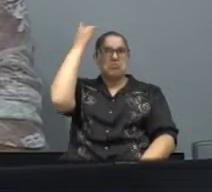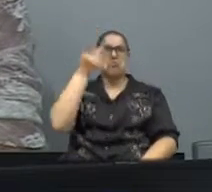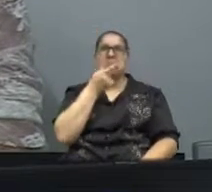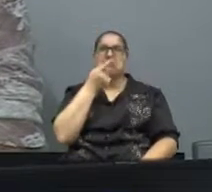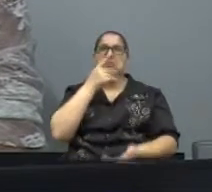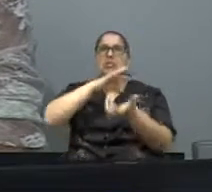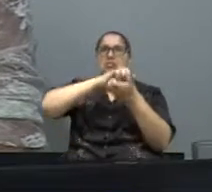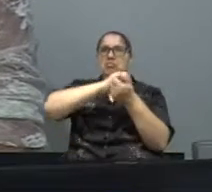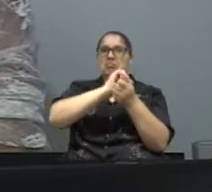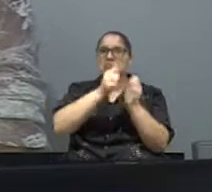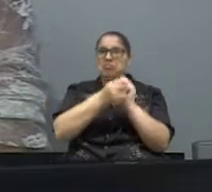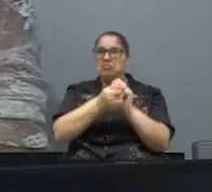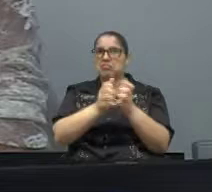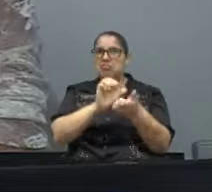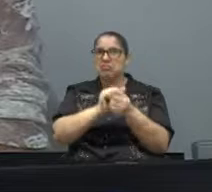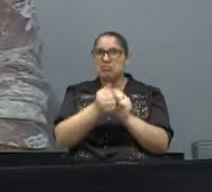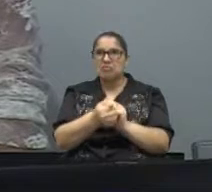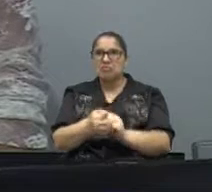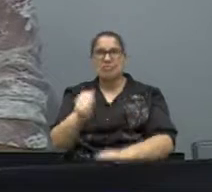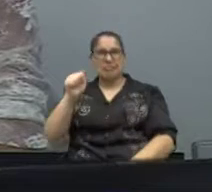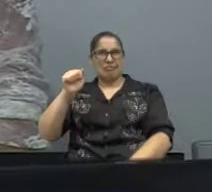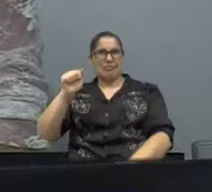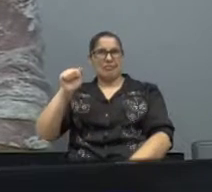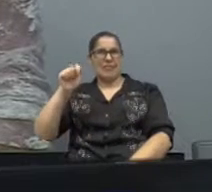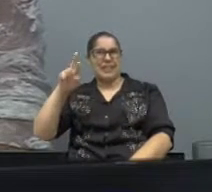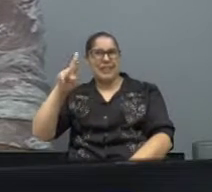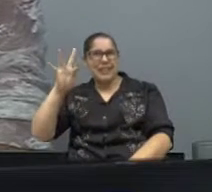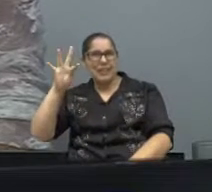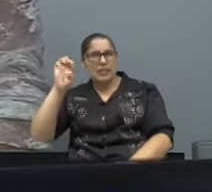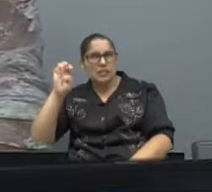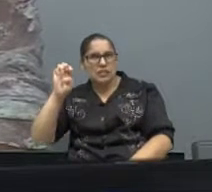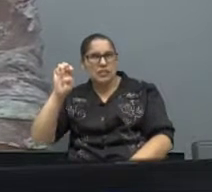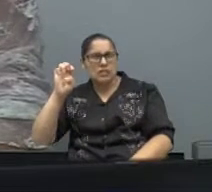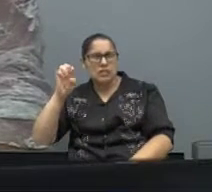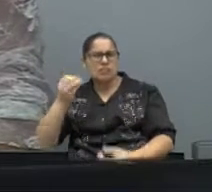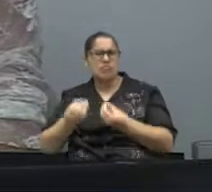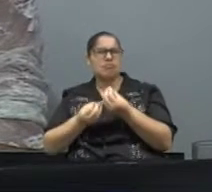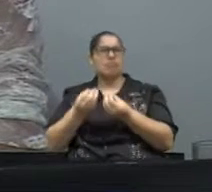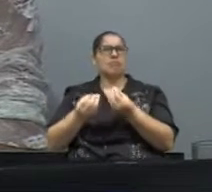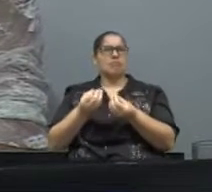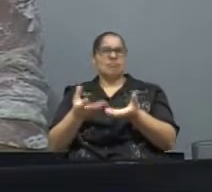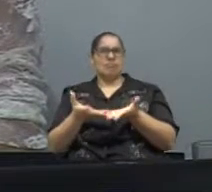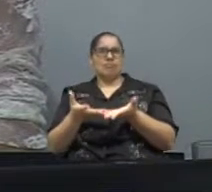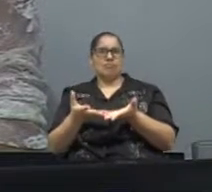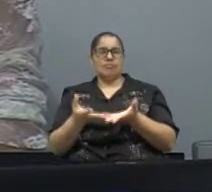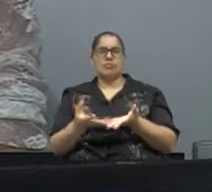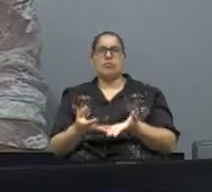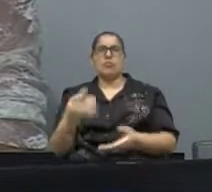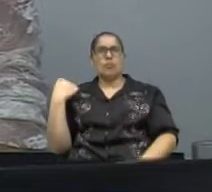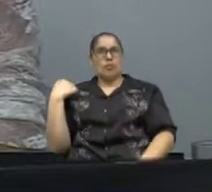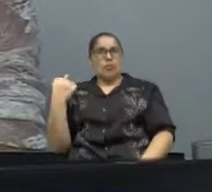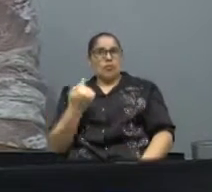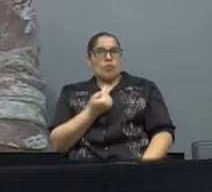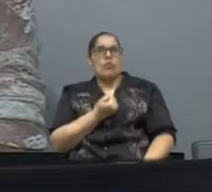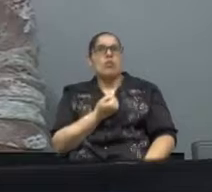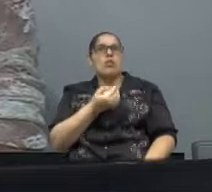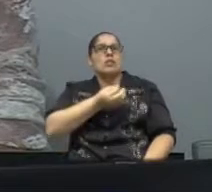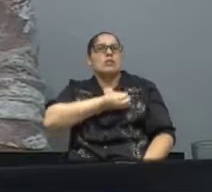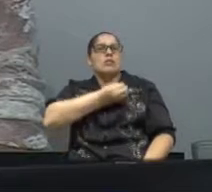linha, mas eu digo sempre que nós vivemos numa democracia, num país livre.